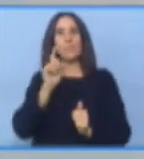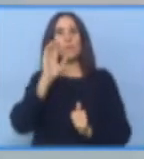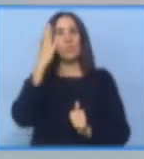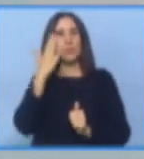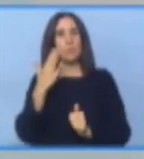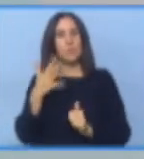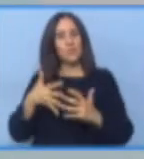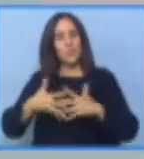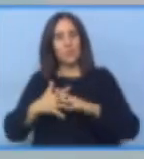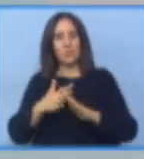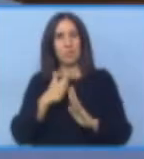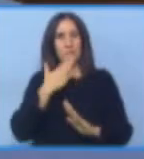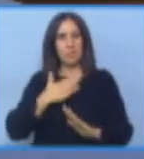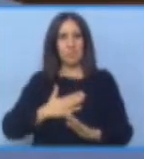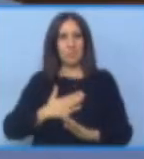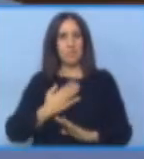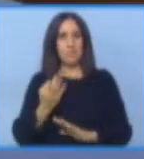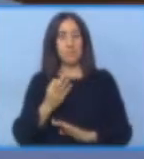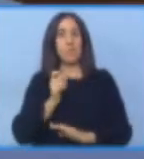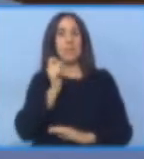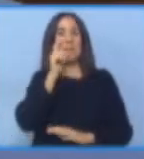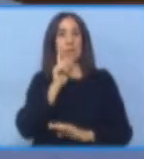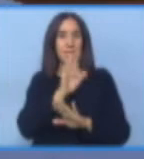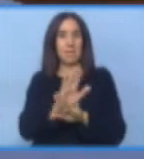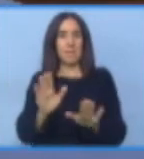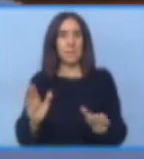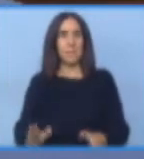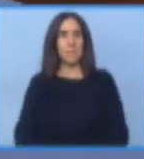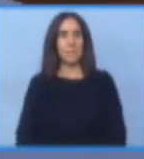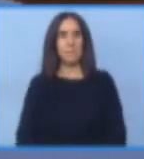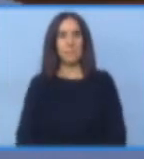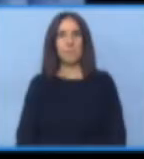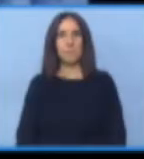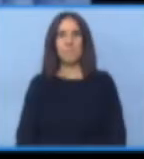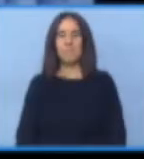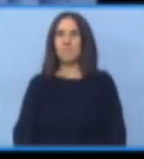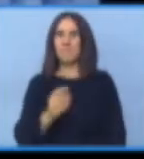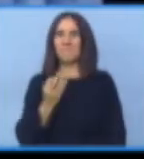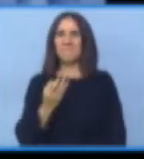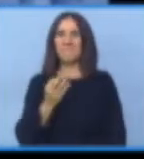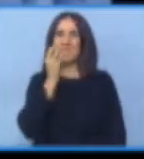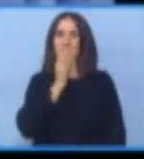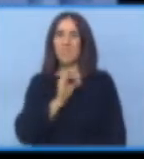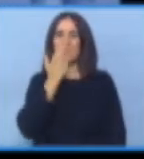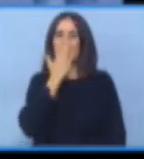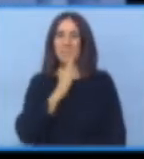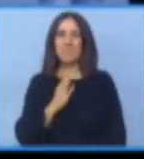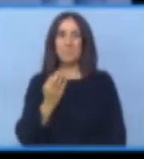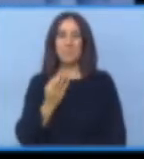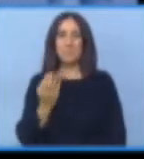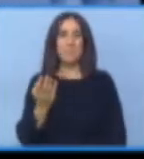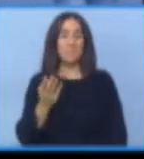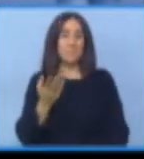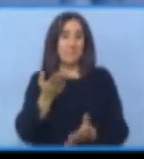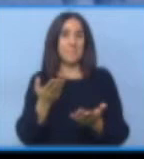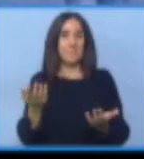e muito estruturante também para aqueles que ainda cá andam. Isso parece-me excelente a introdução. A